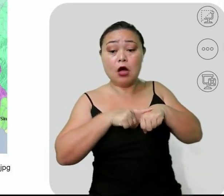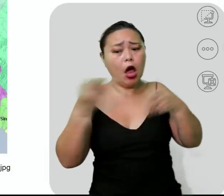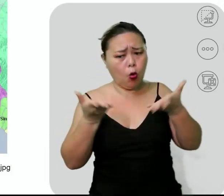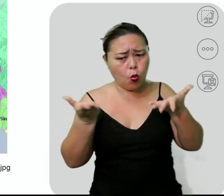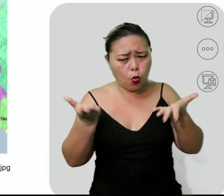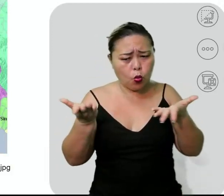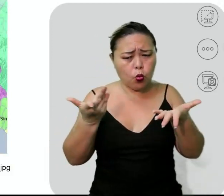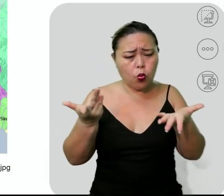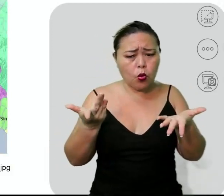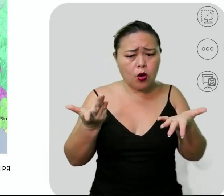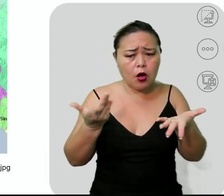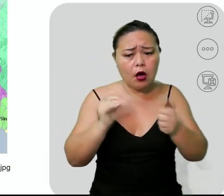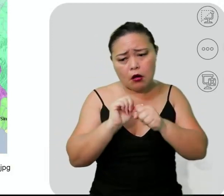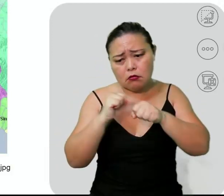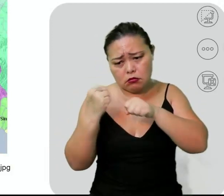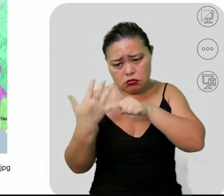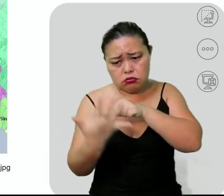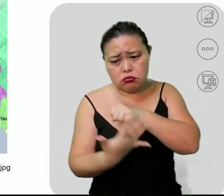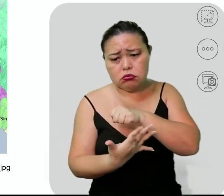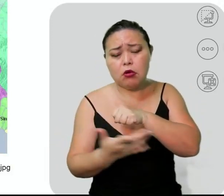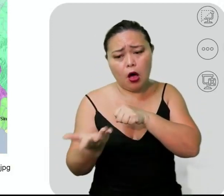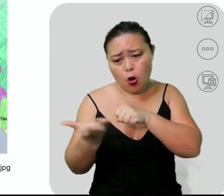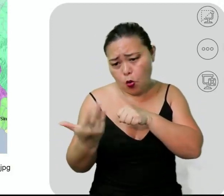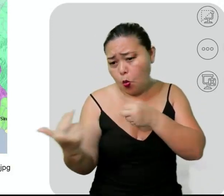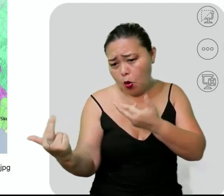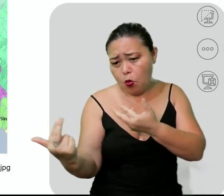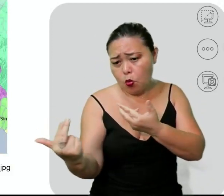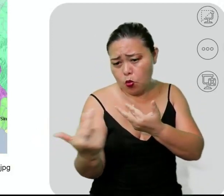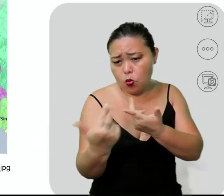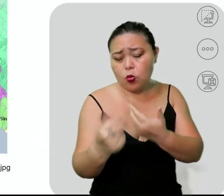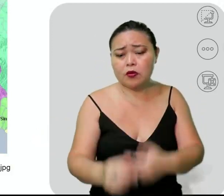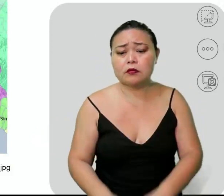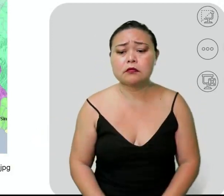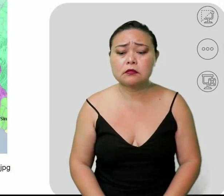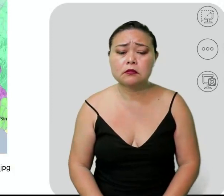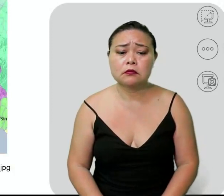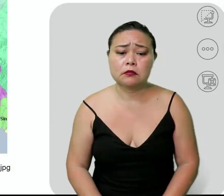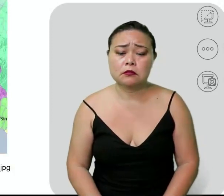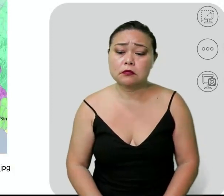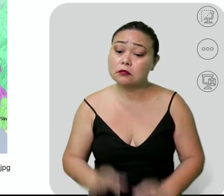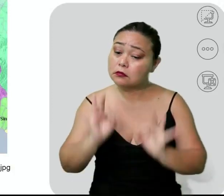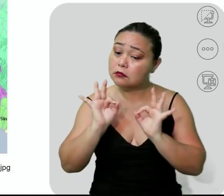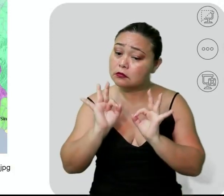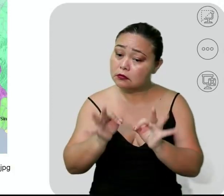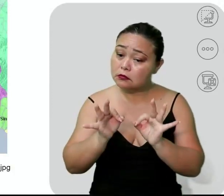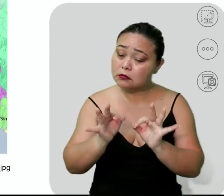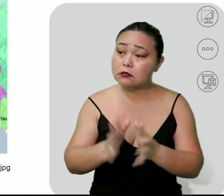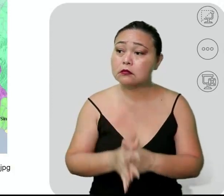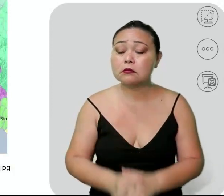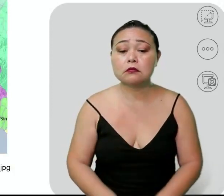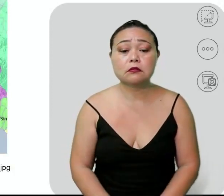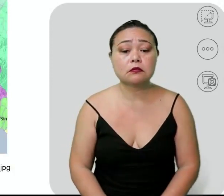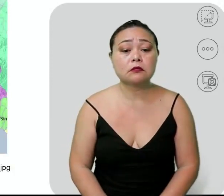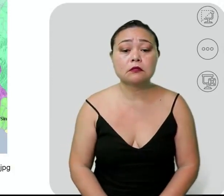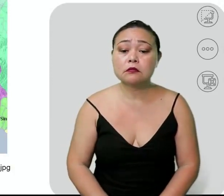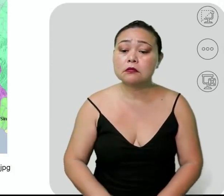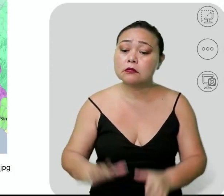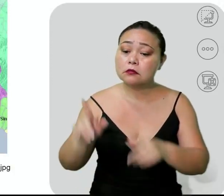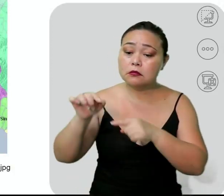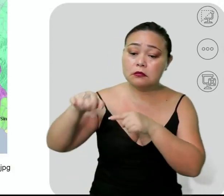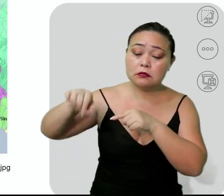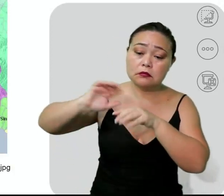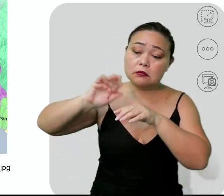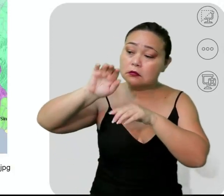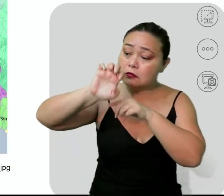está acontecendo com a pandemia do coronavírus. Tá certo? Boa parte